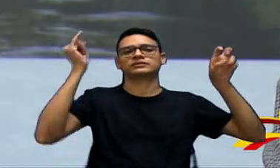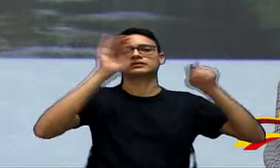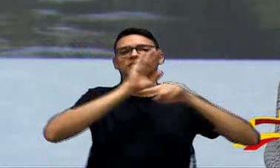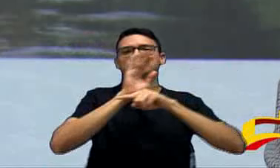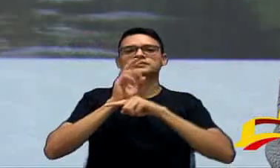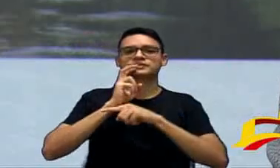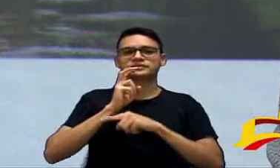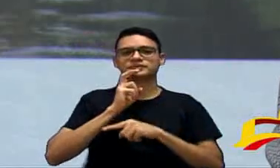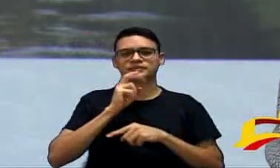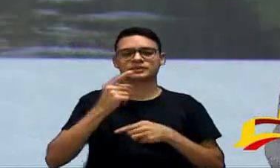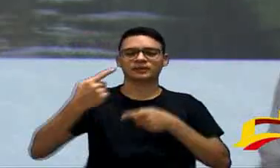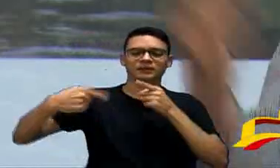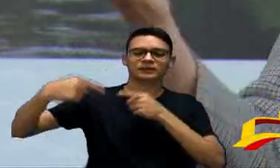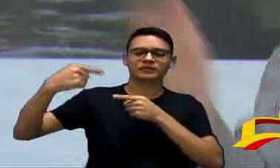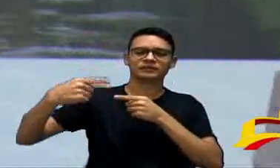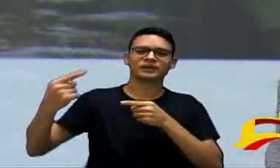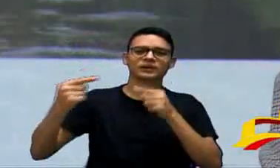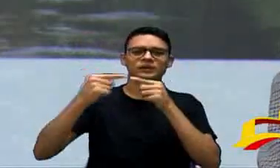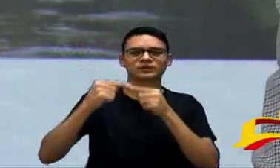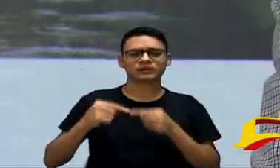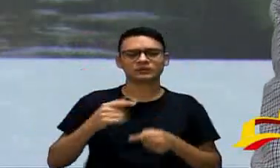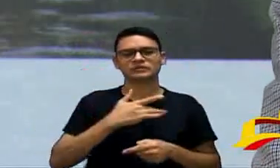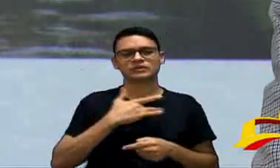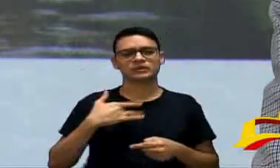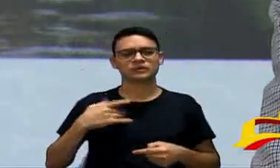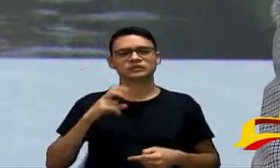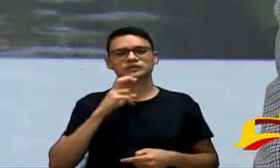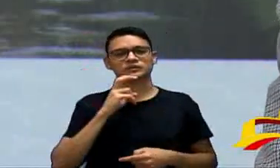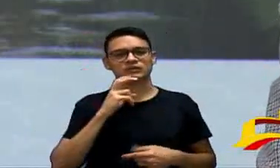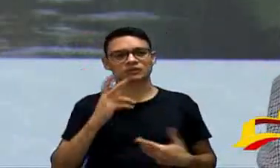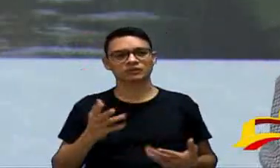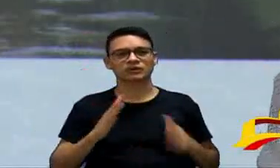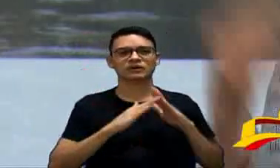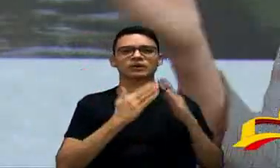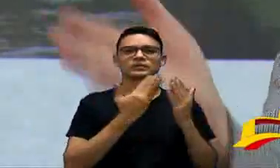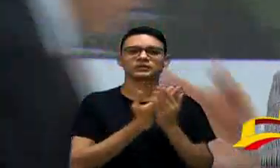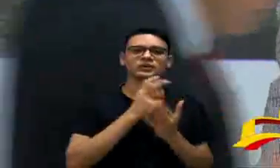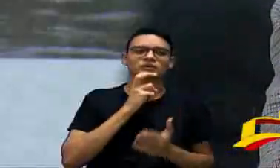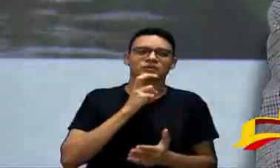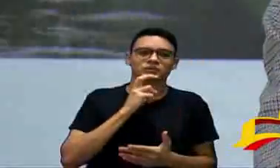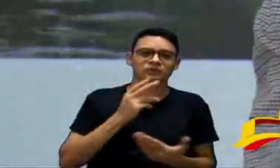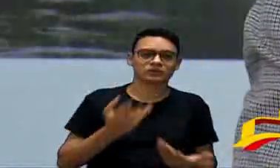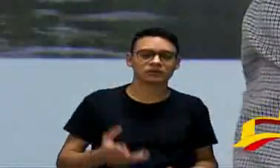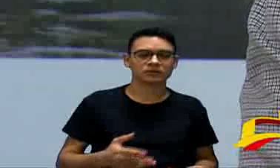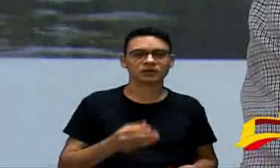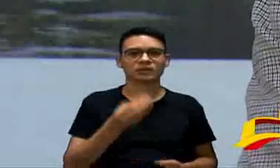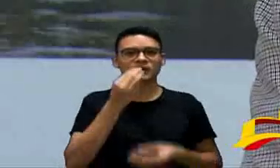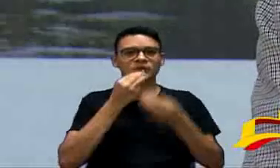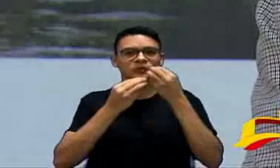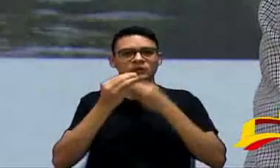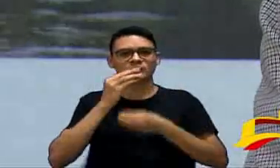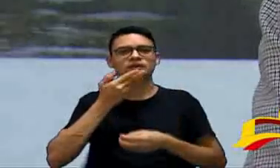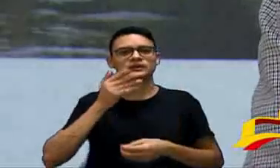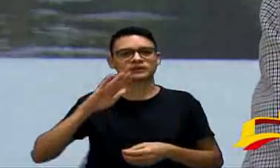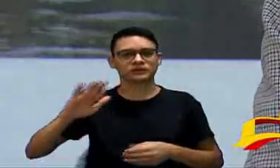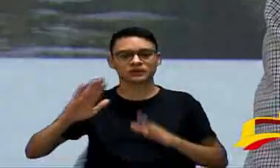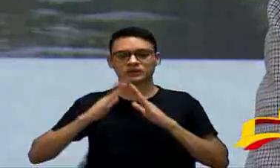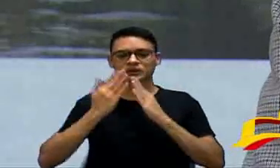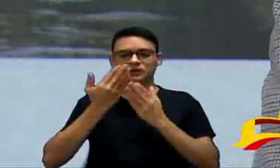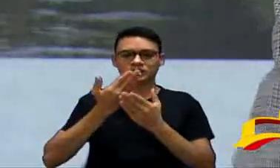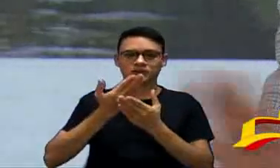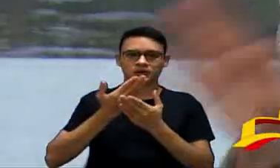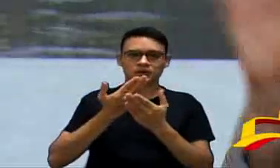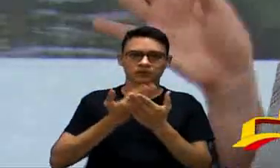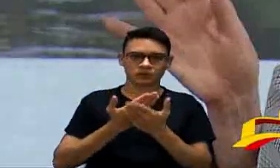temas, dos debates que nós fazemos aqui. Saúde, problema das escolas, merenda, uma série de coisas que